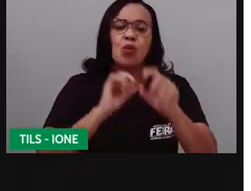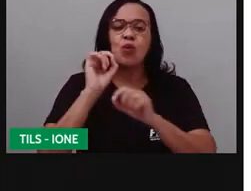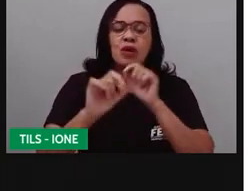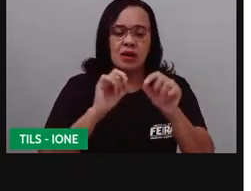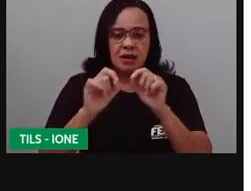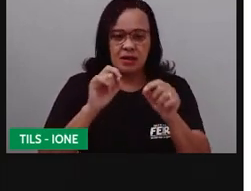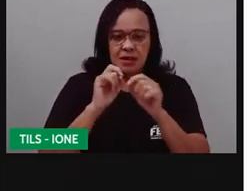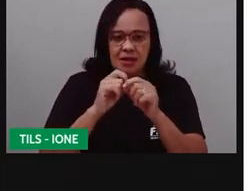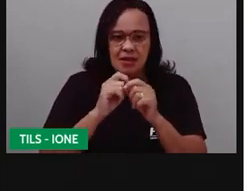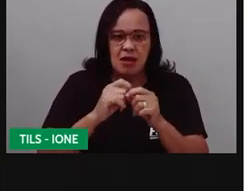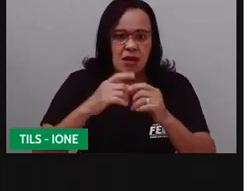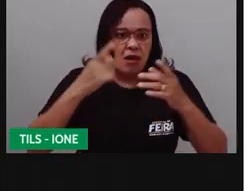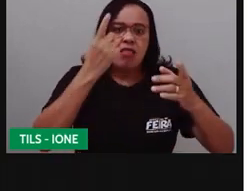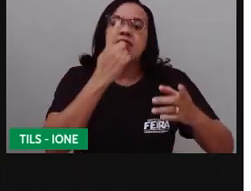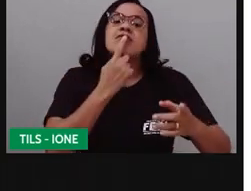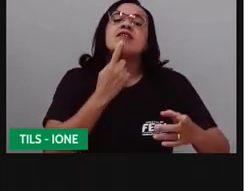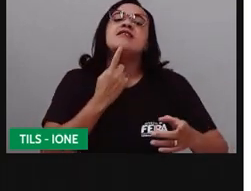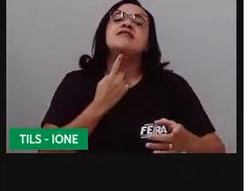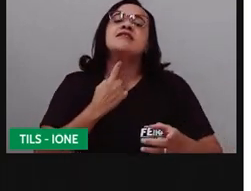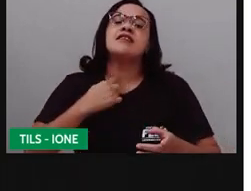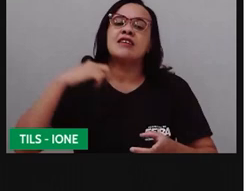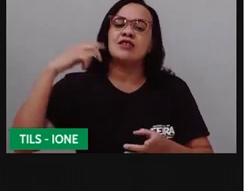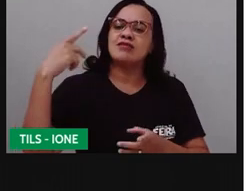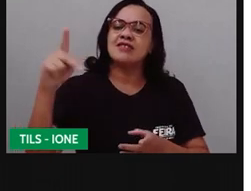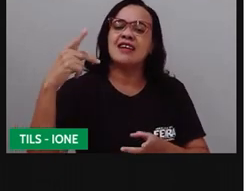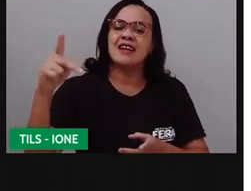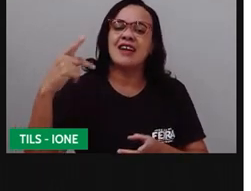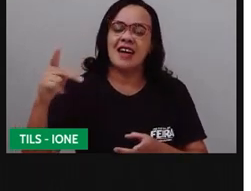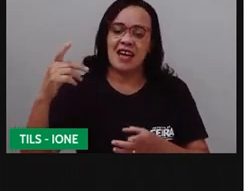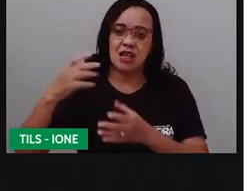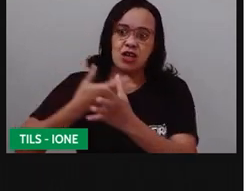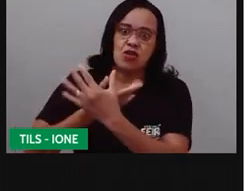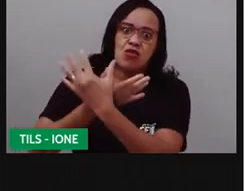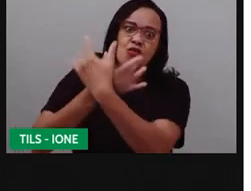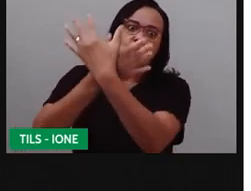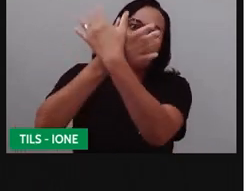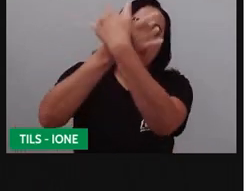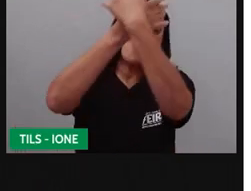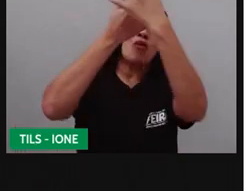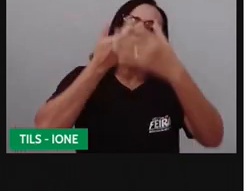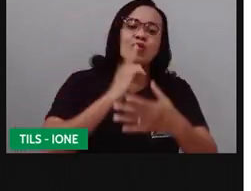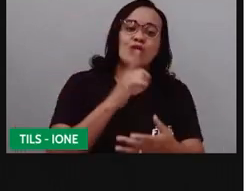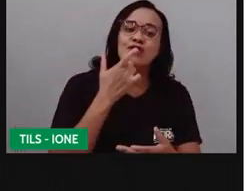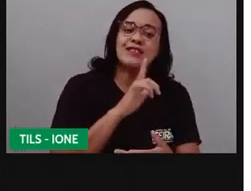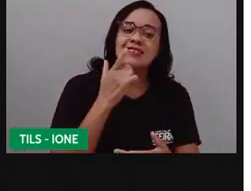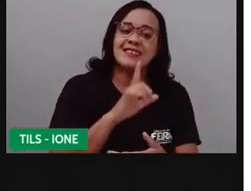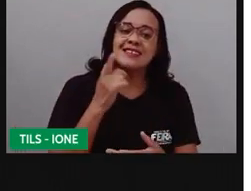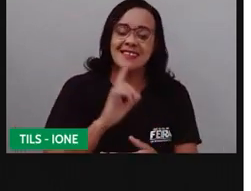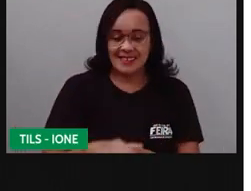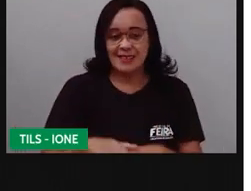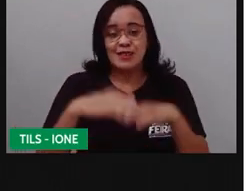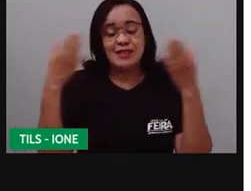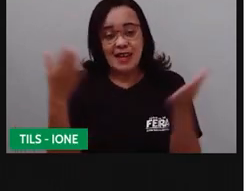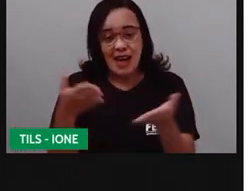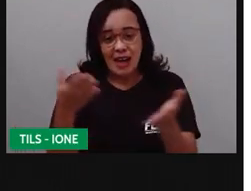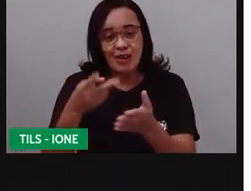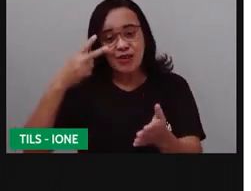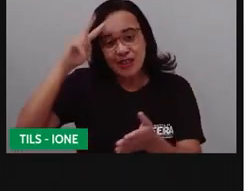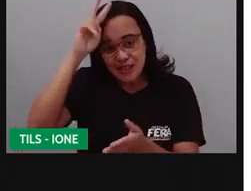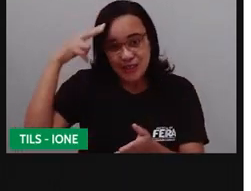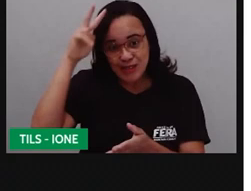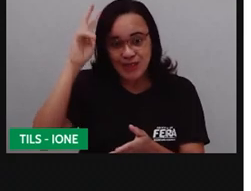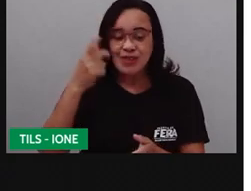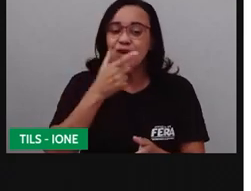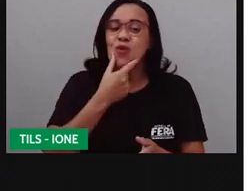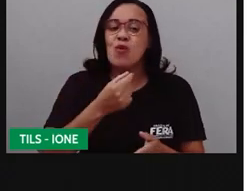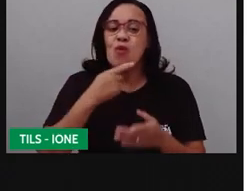essa ânsia do homem por esse desejo de voar, e vamos conhecer a história daquele senhor lá, ó,